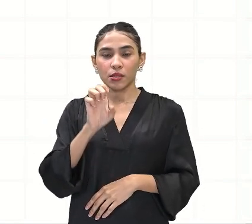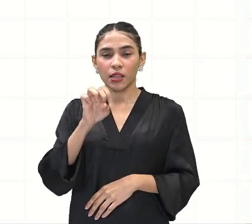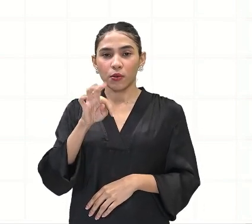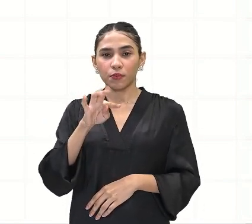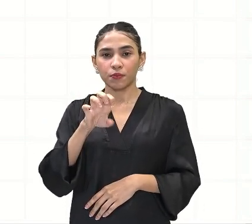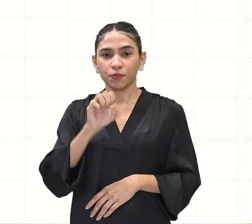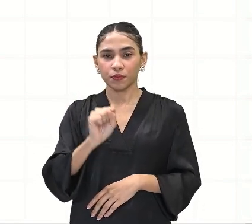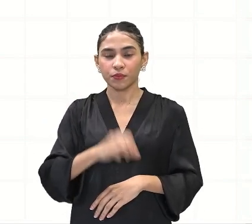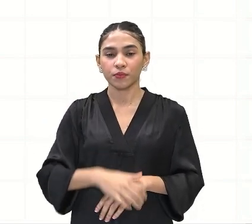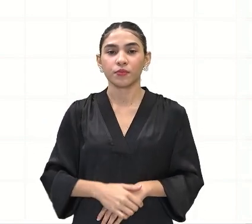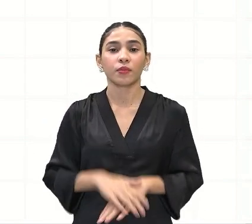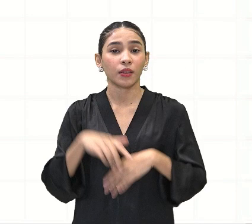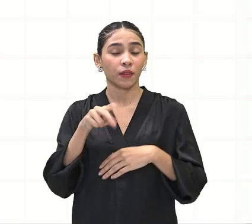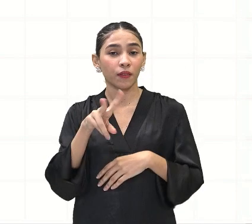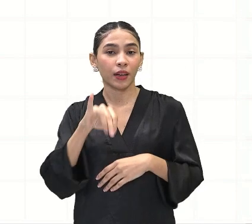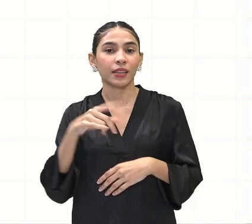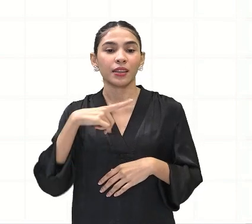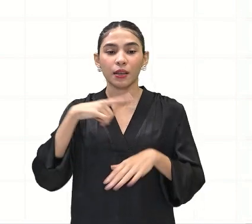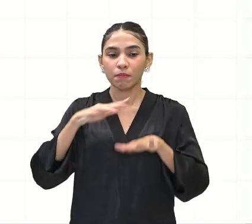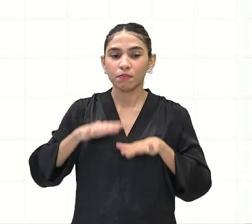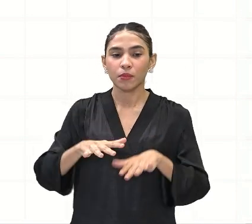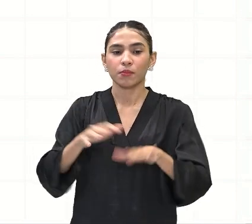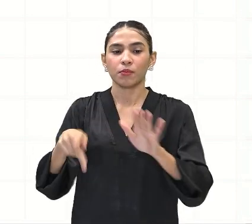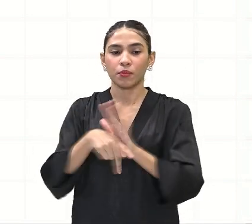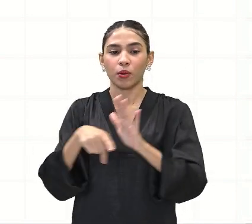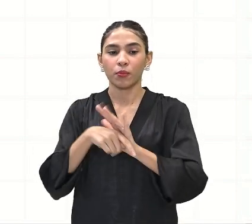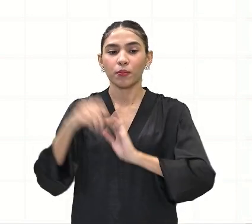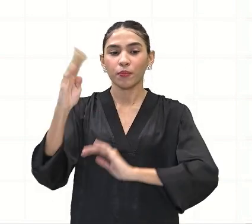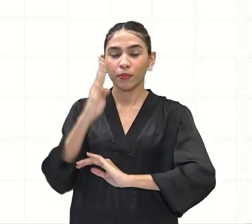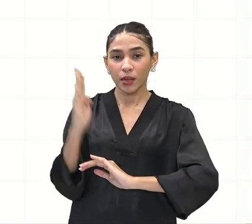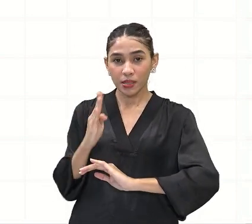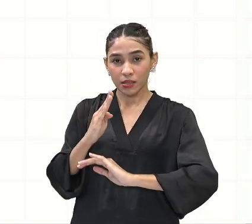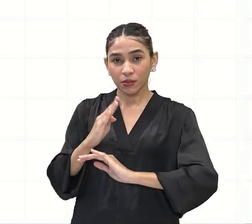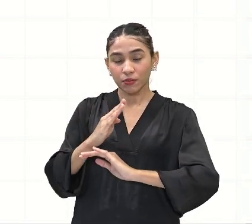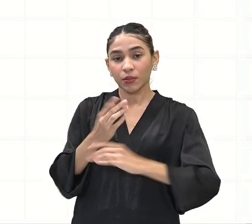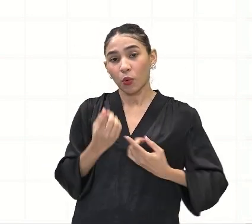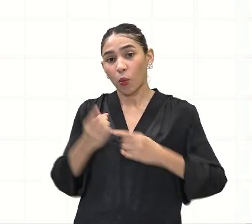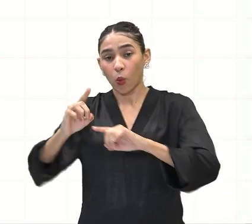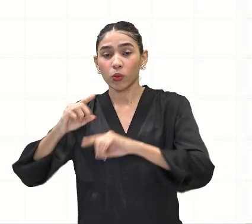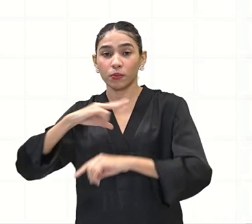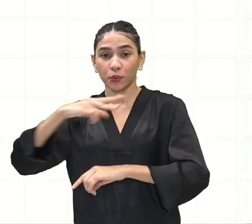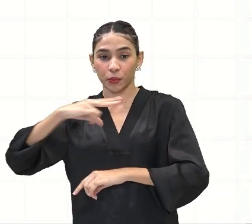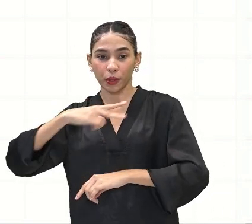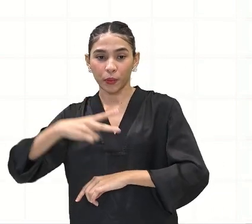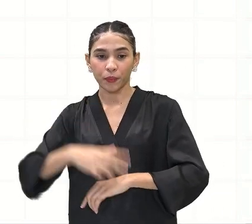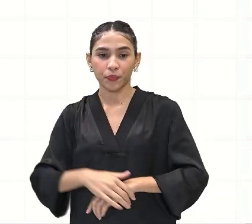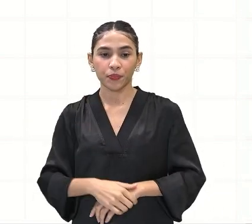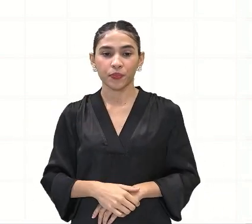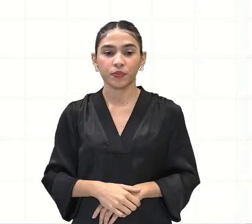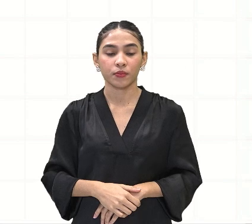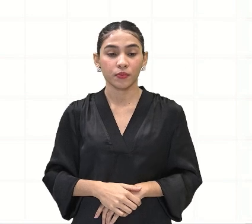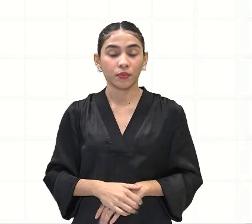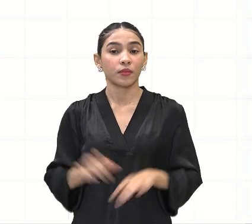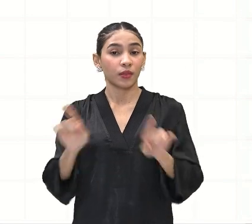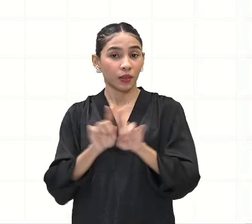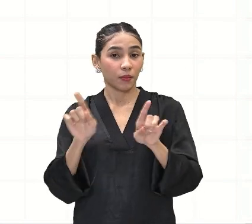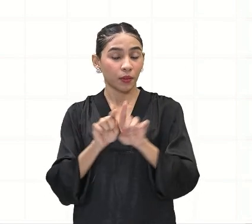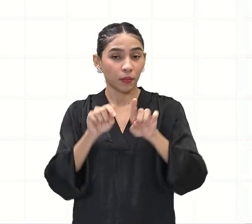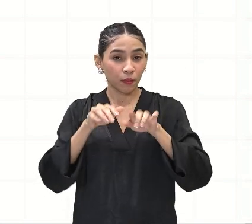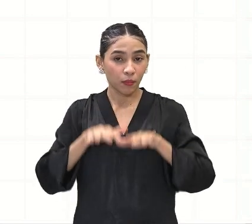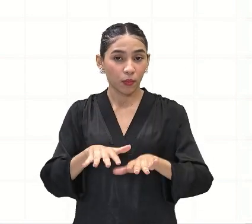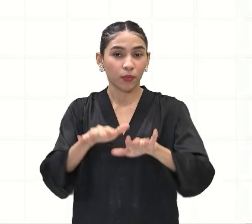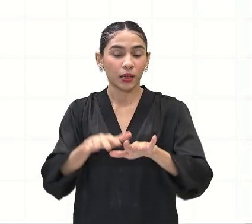de questionamento à atrelação do Brasil a Portugal. Né? Vai ser um movimento que